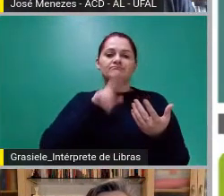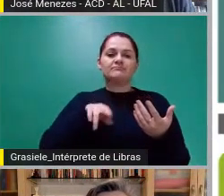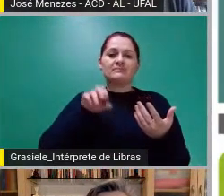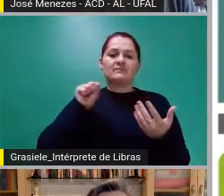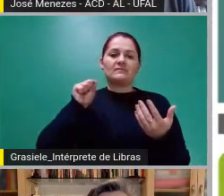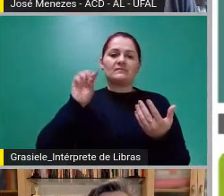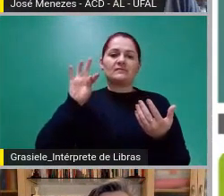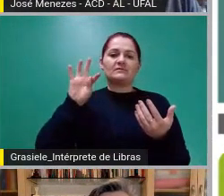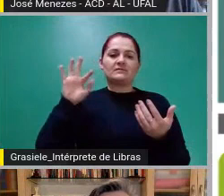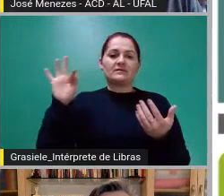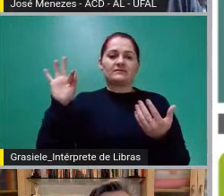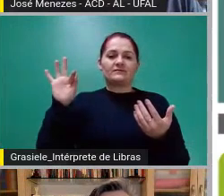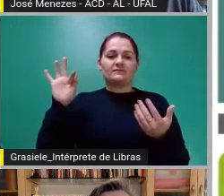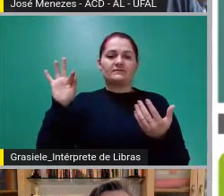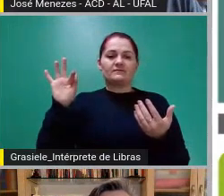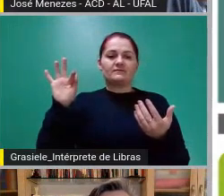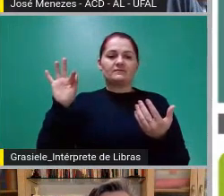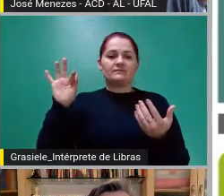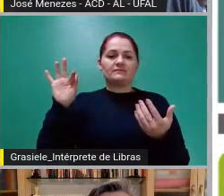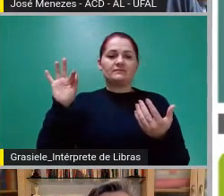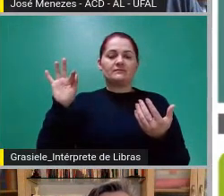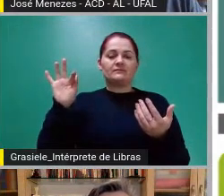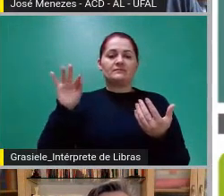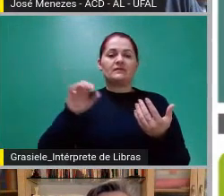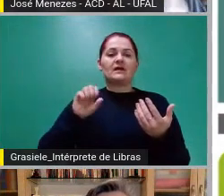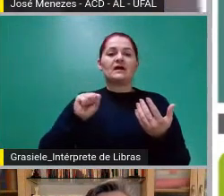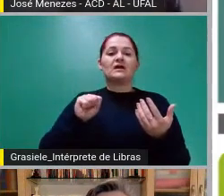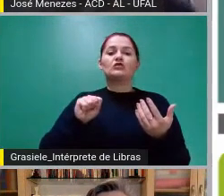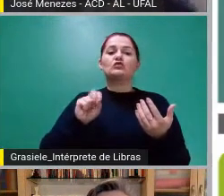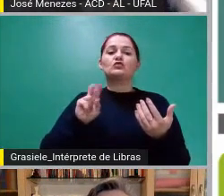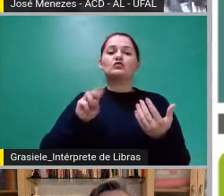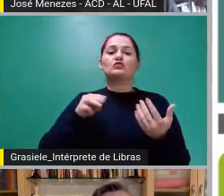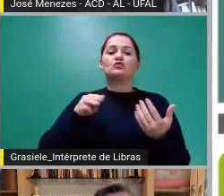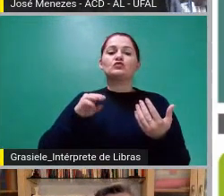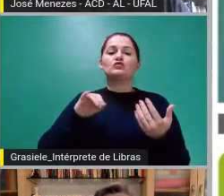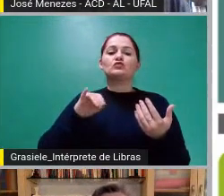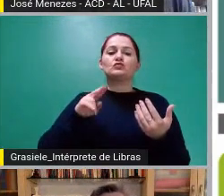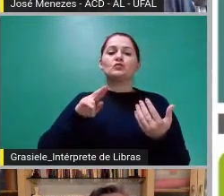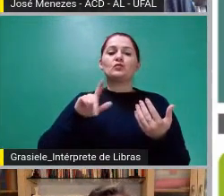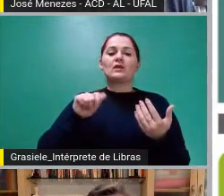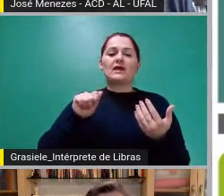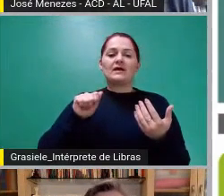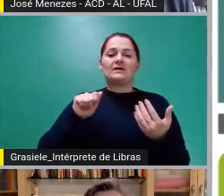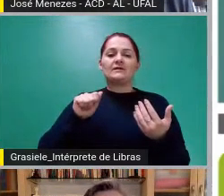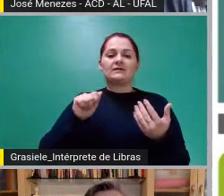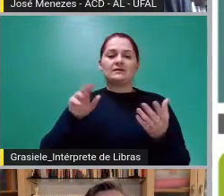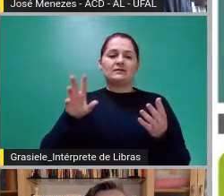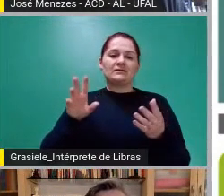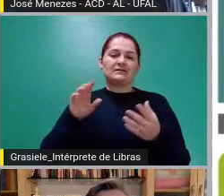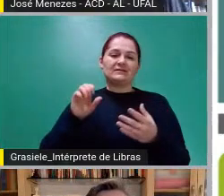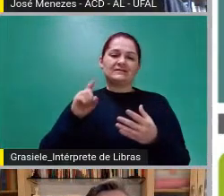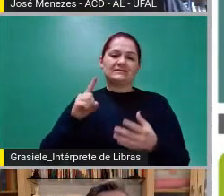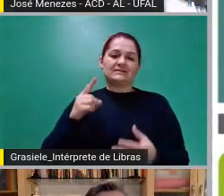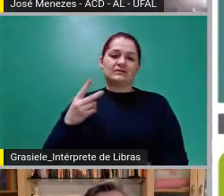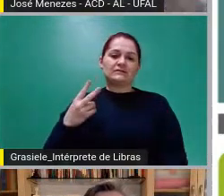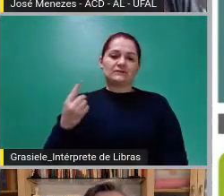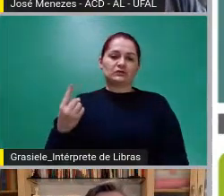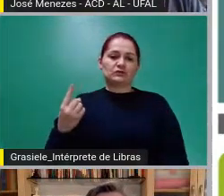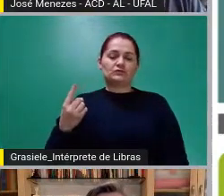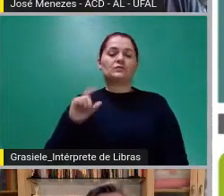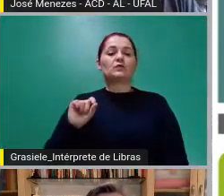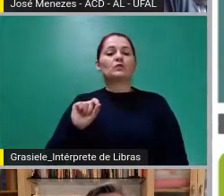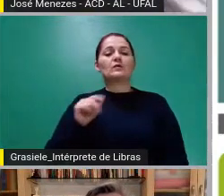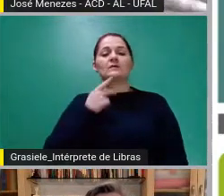estabelecia. Qual? Súmula 121. 121. A súmula 121 estabelecia que